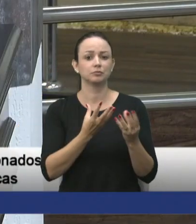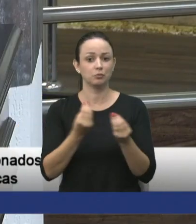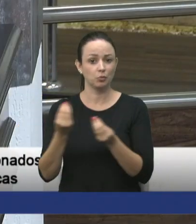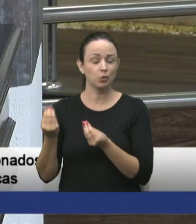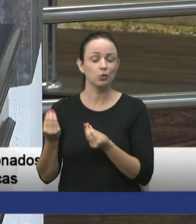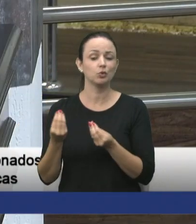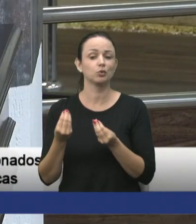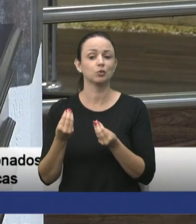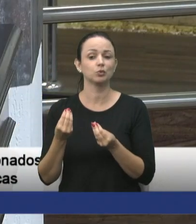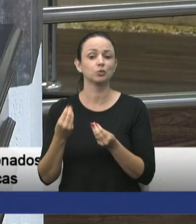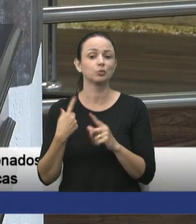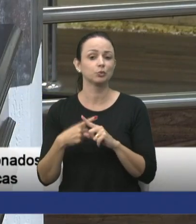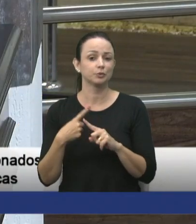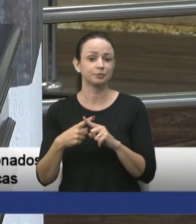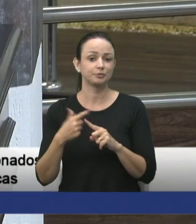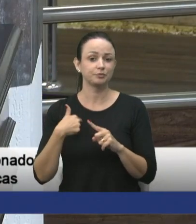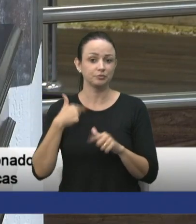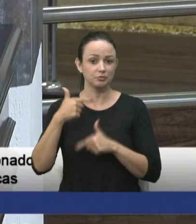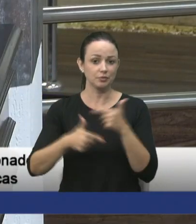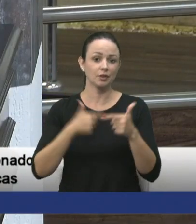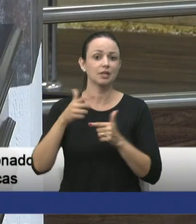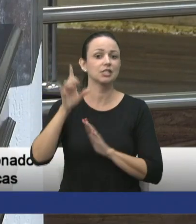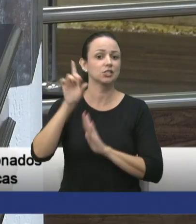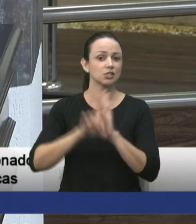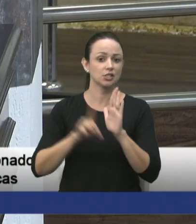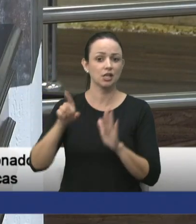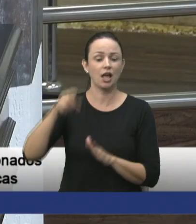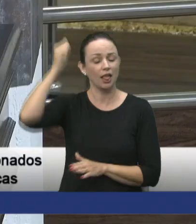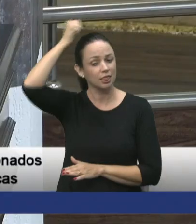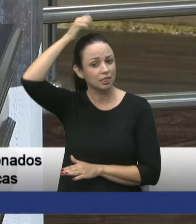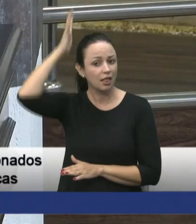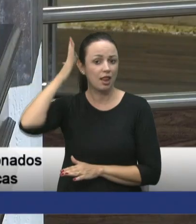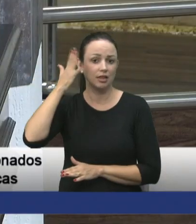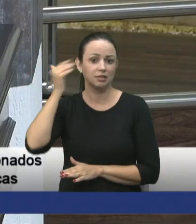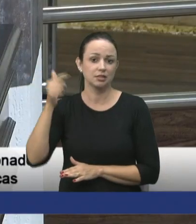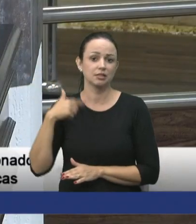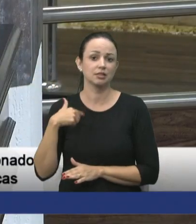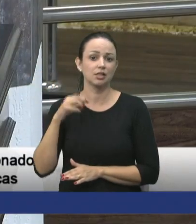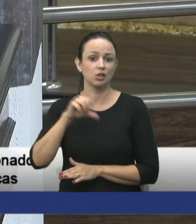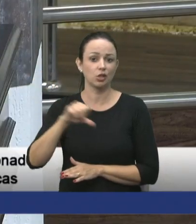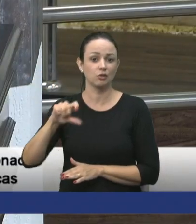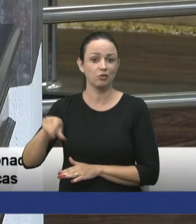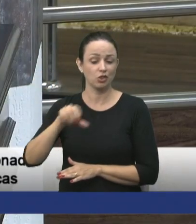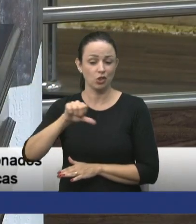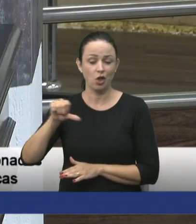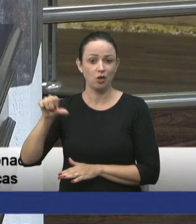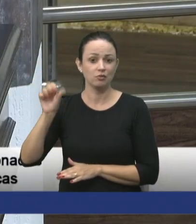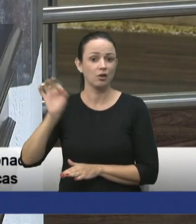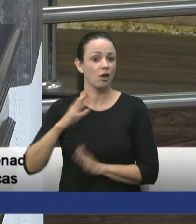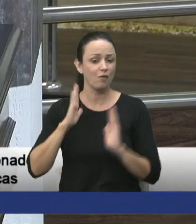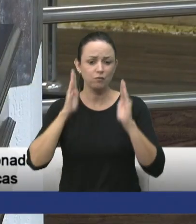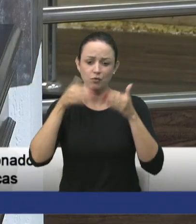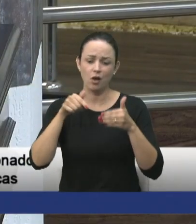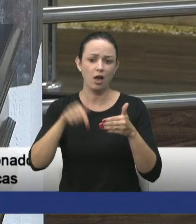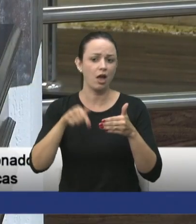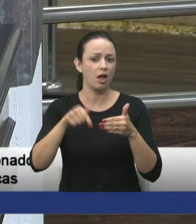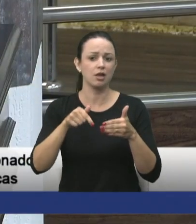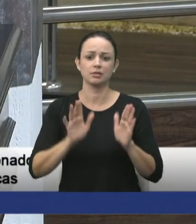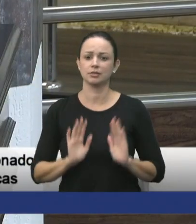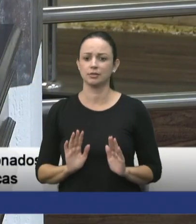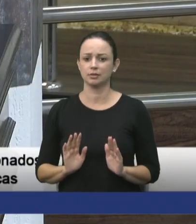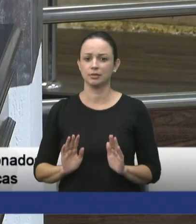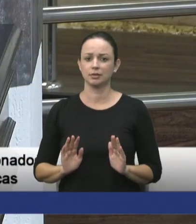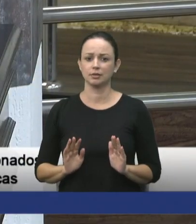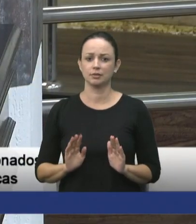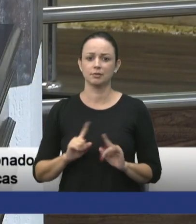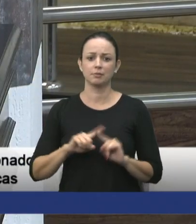vezes, eu trabalho com direito, a doutora Daniela sabe, trabalho 99,9% na causa. Mas a